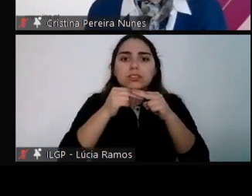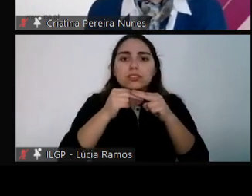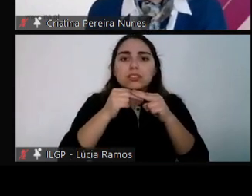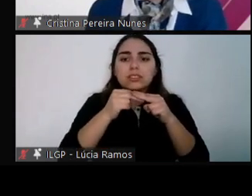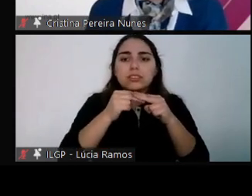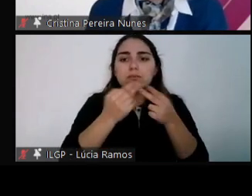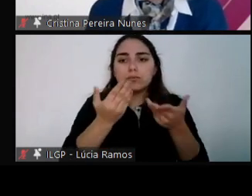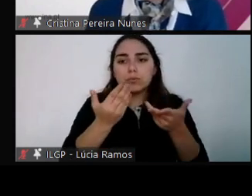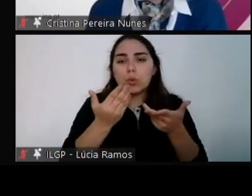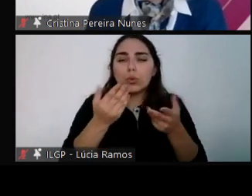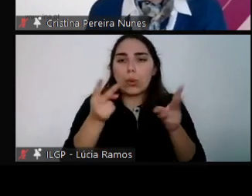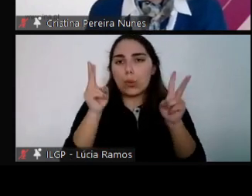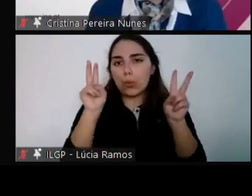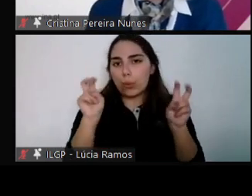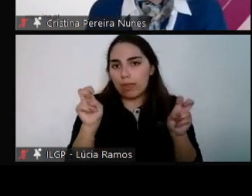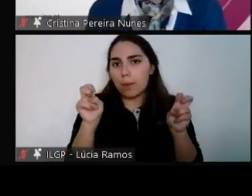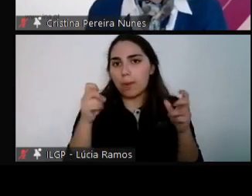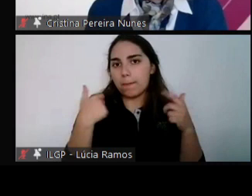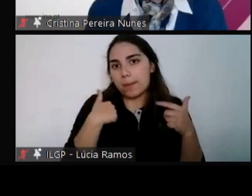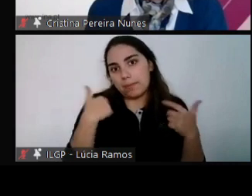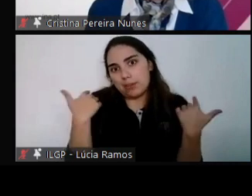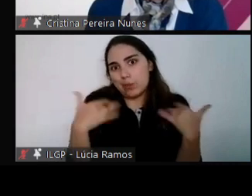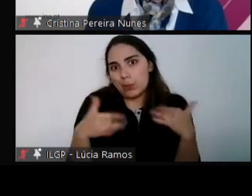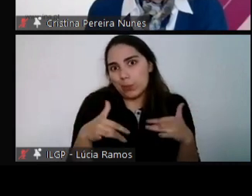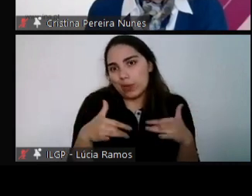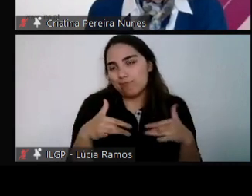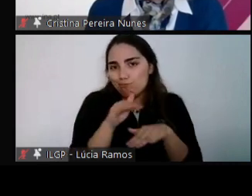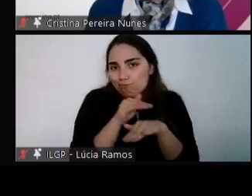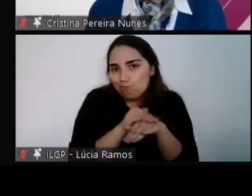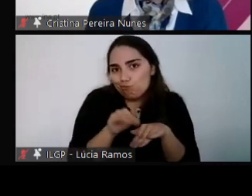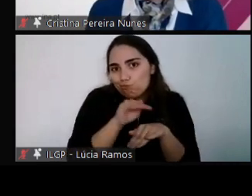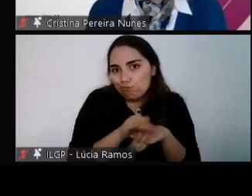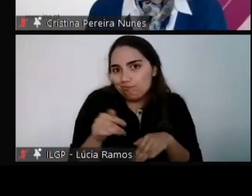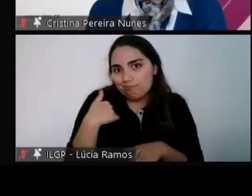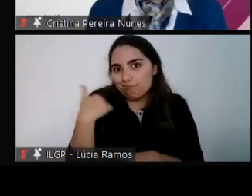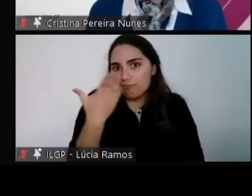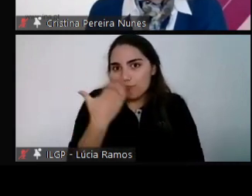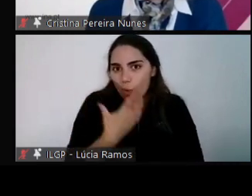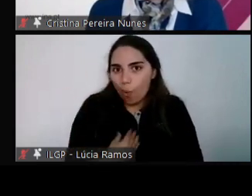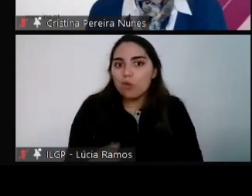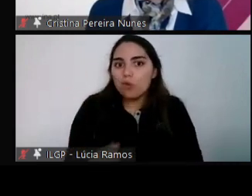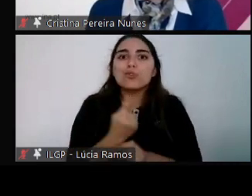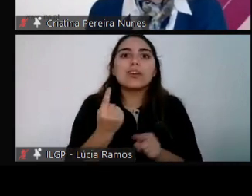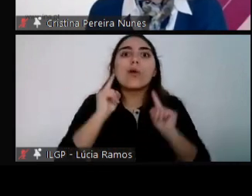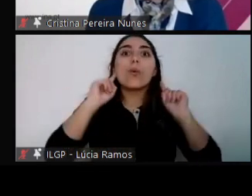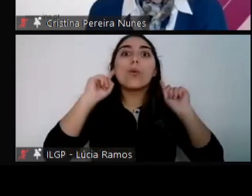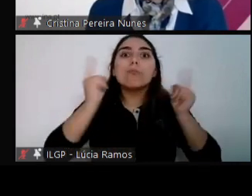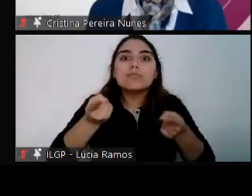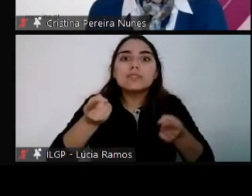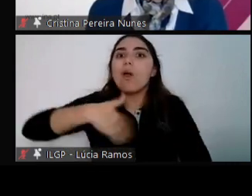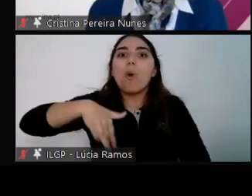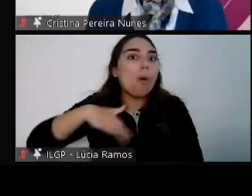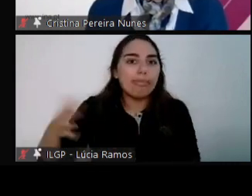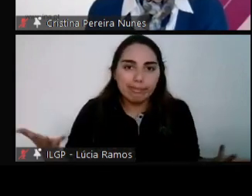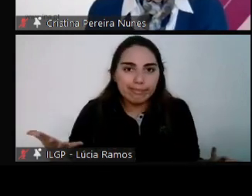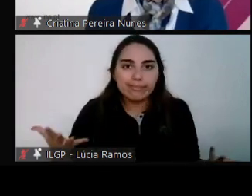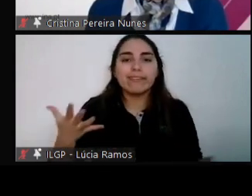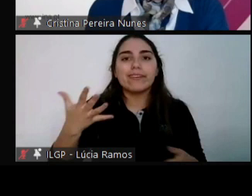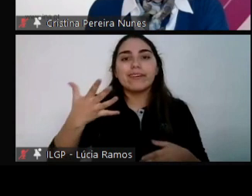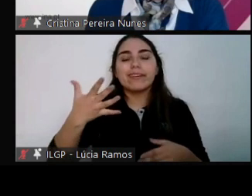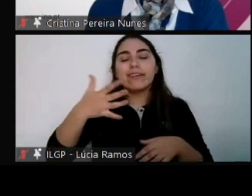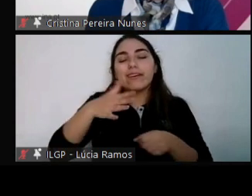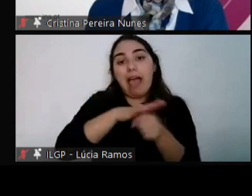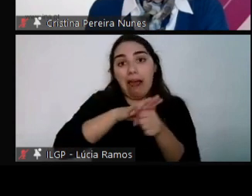querida minha. Aliás, eu comecei a implementar dashboards na área pública, no contexto da área pública, há 20 anos atrás.